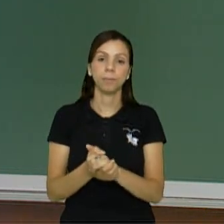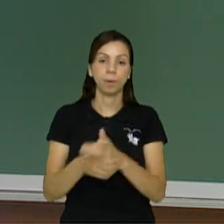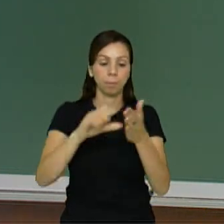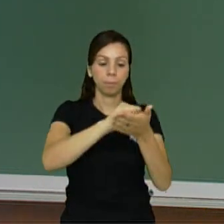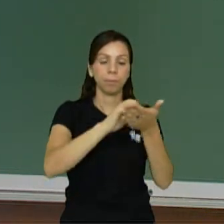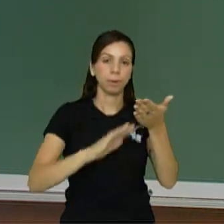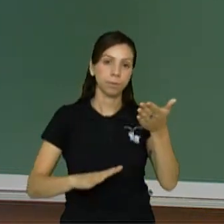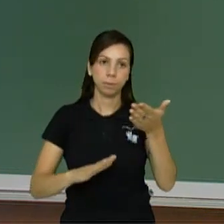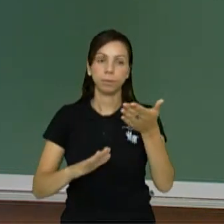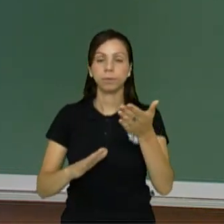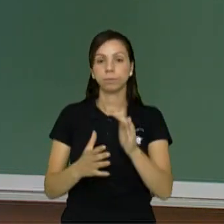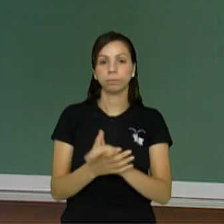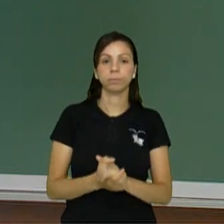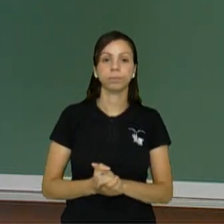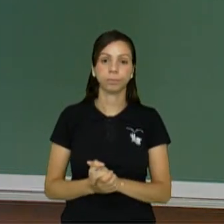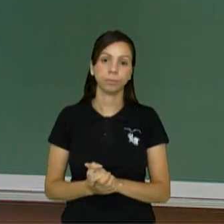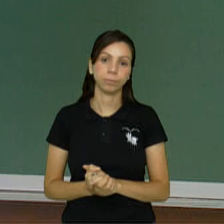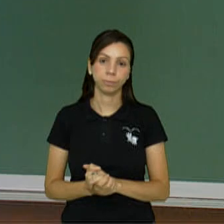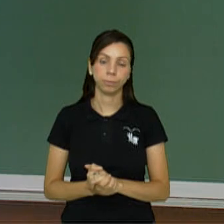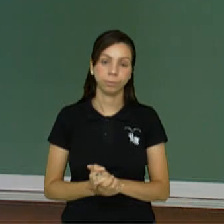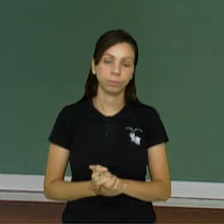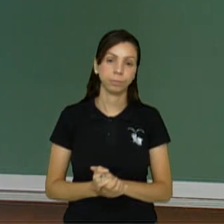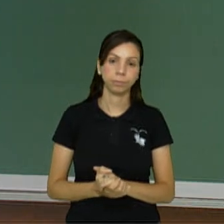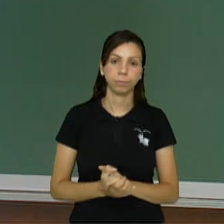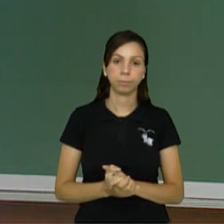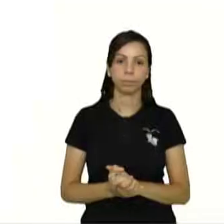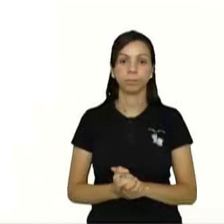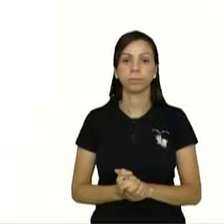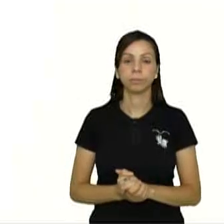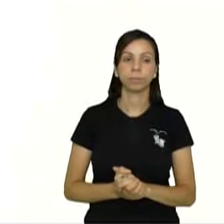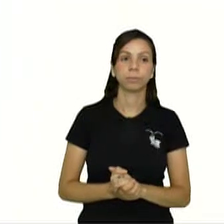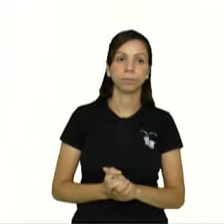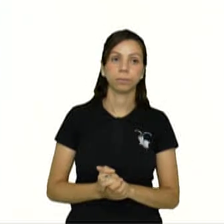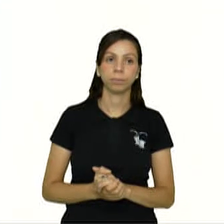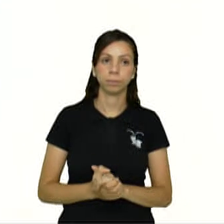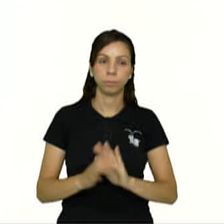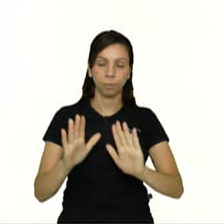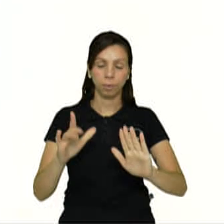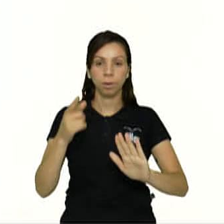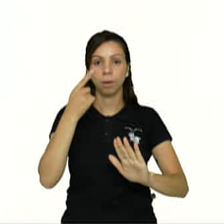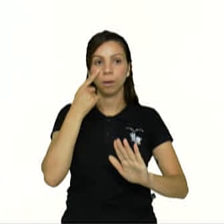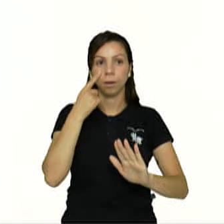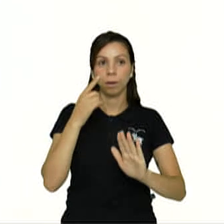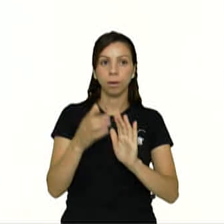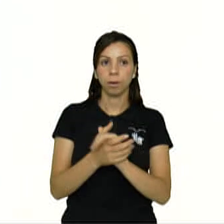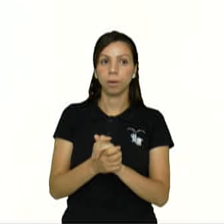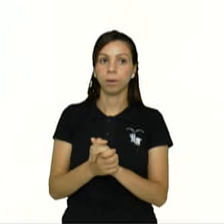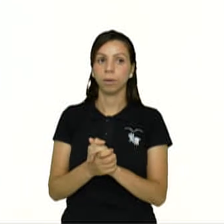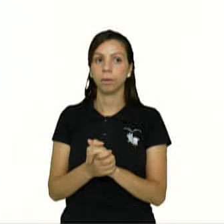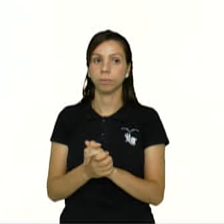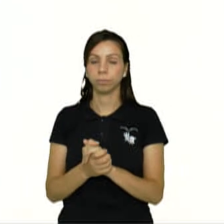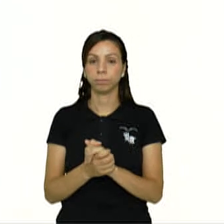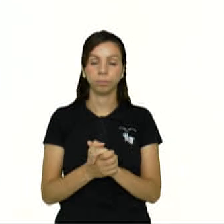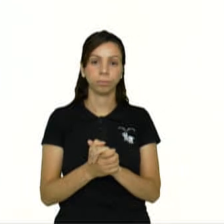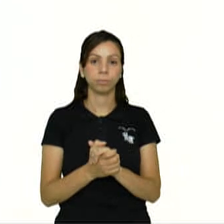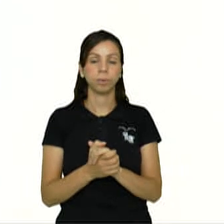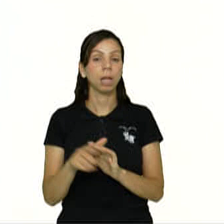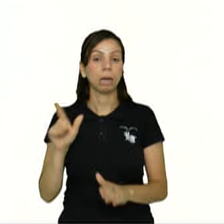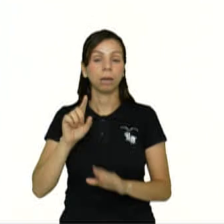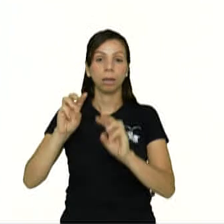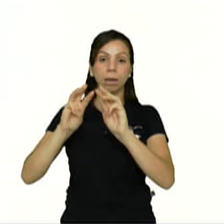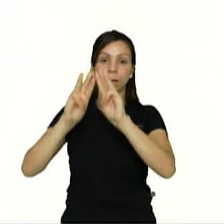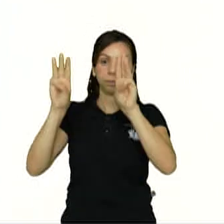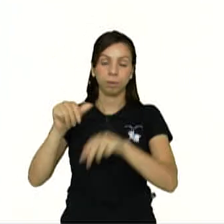um exercício, um belo de um exercício. Ele fala o seguinte, caiu na Sinsgram Hill, do Rio de Janeiro. Ele fala assim, ó,